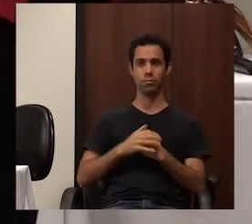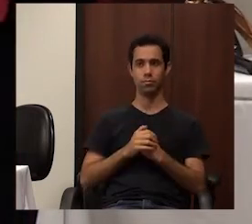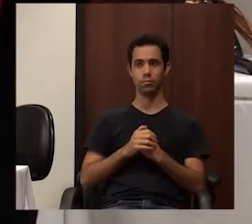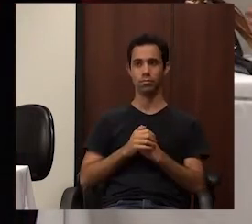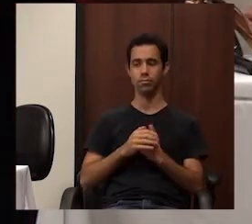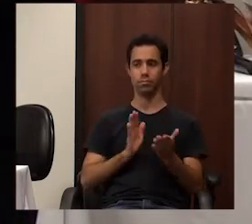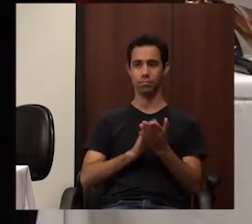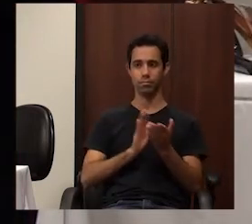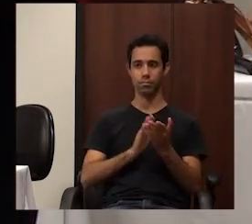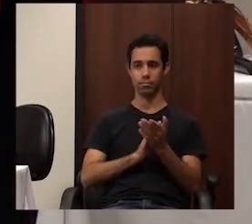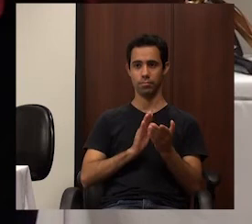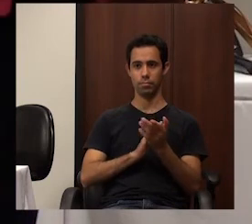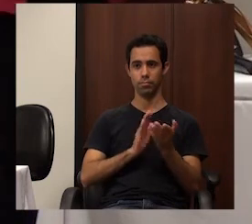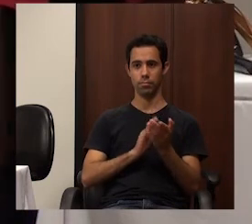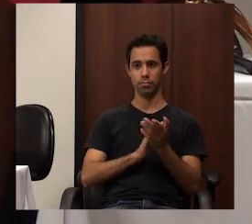Obrigada, doutora